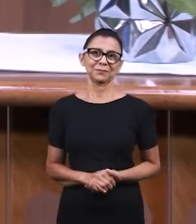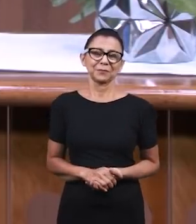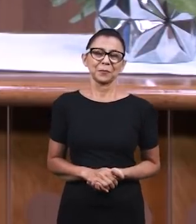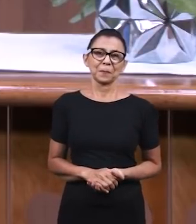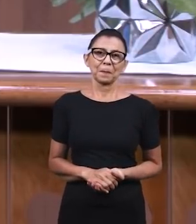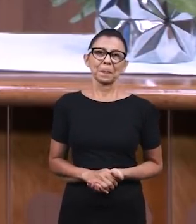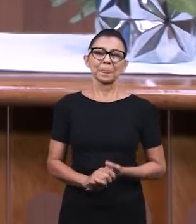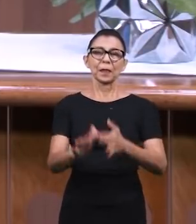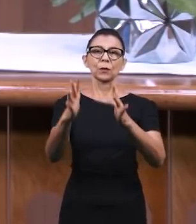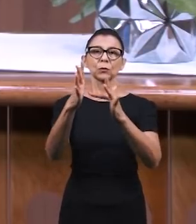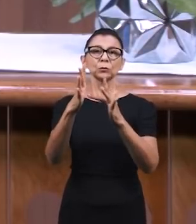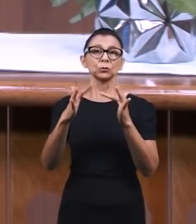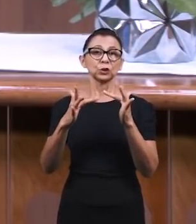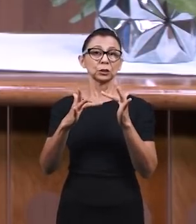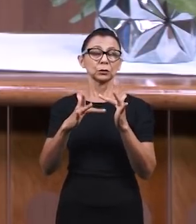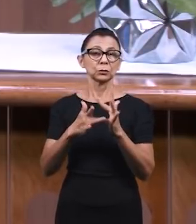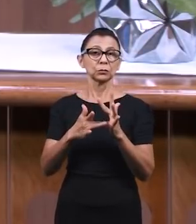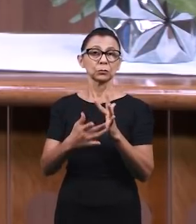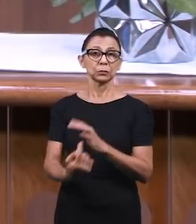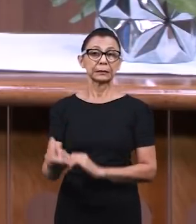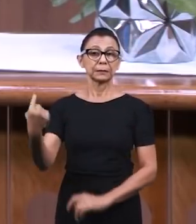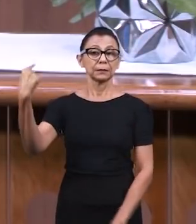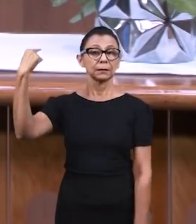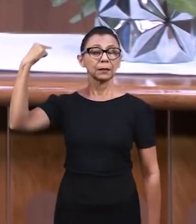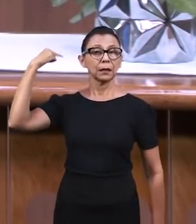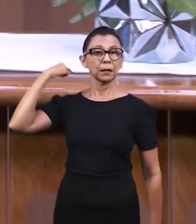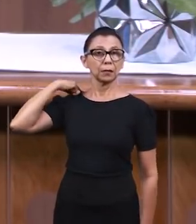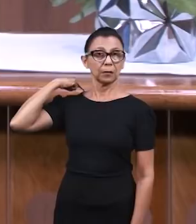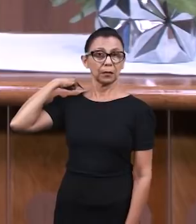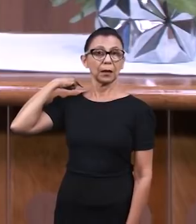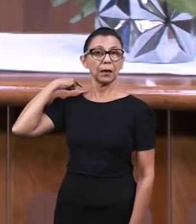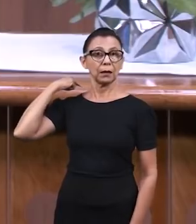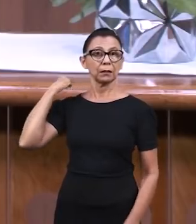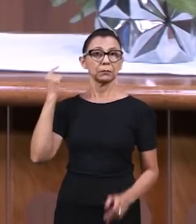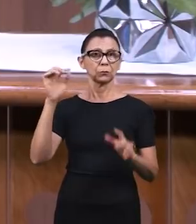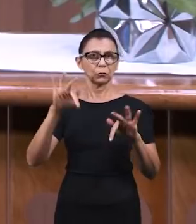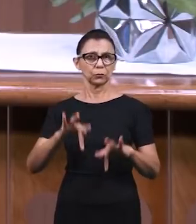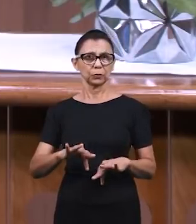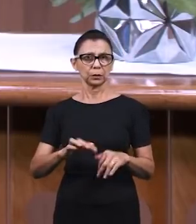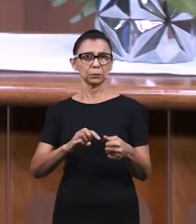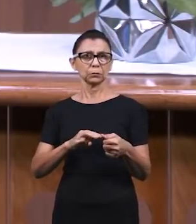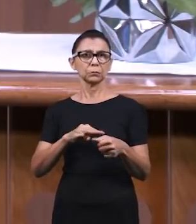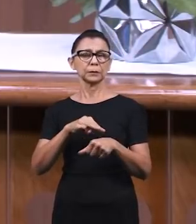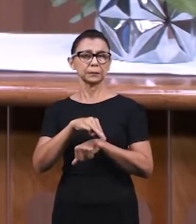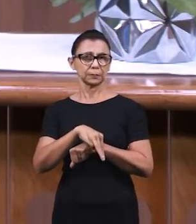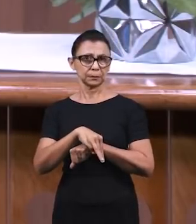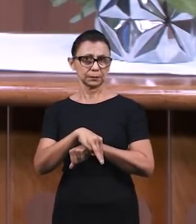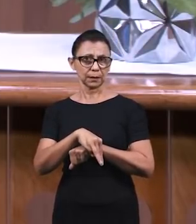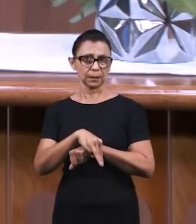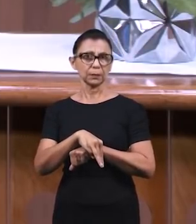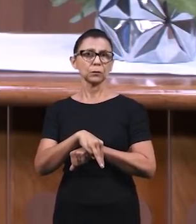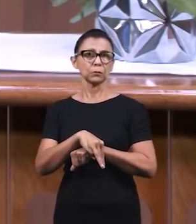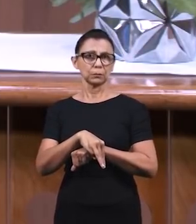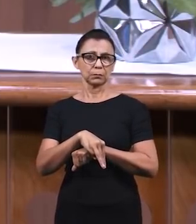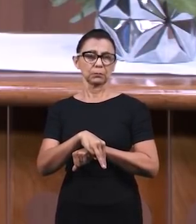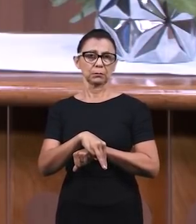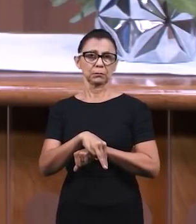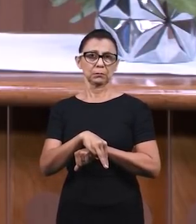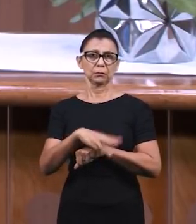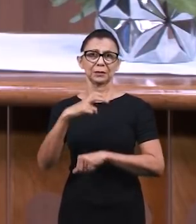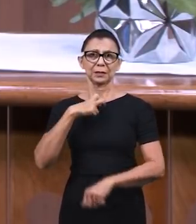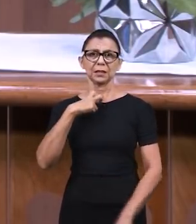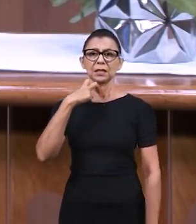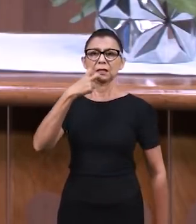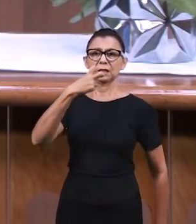de Jesus, quer dizer, o brado de Jesus lá, no final do seu ministério, para